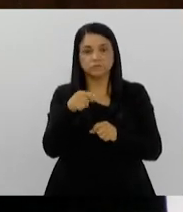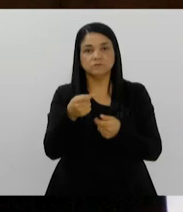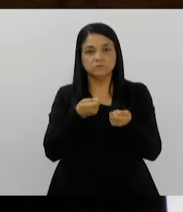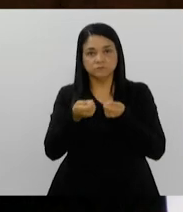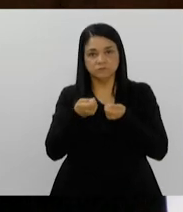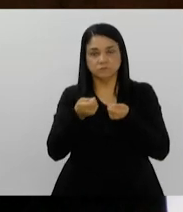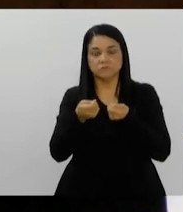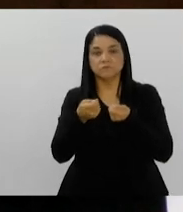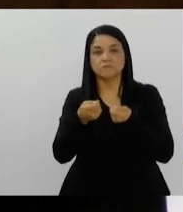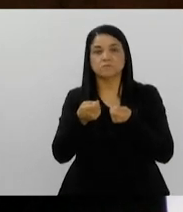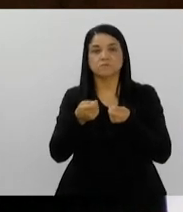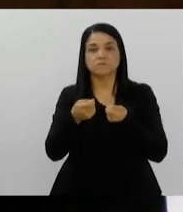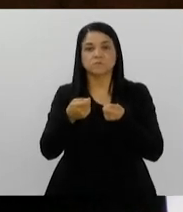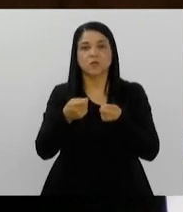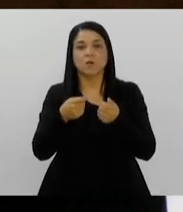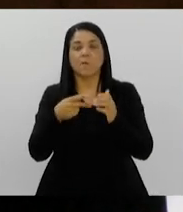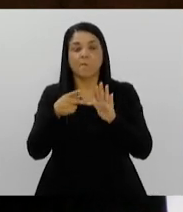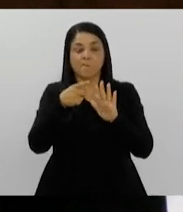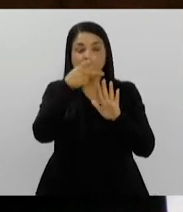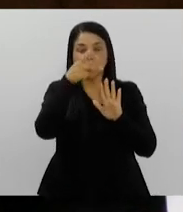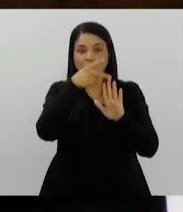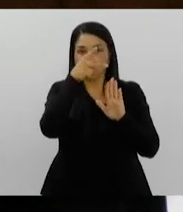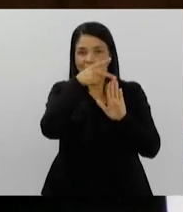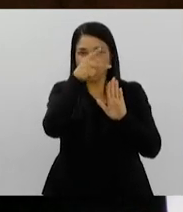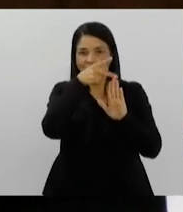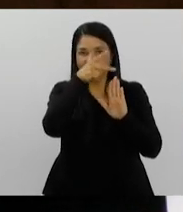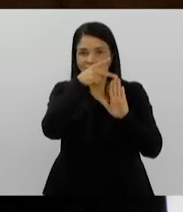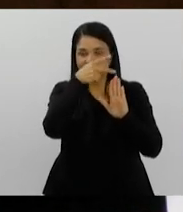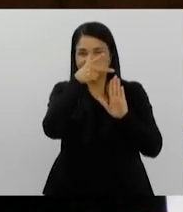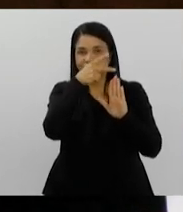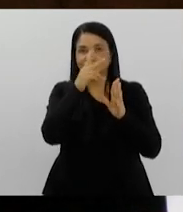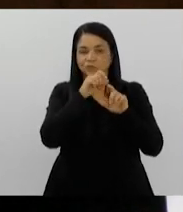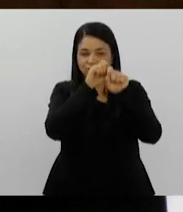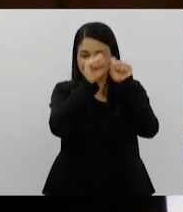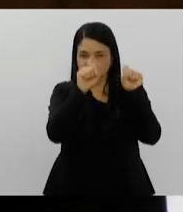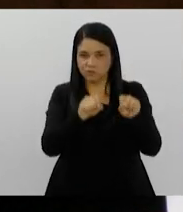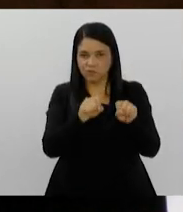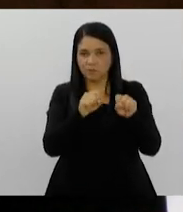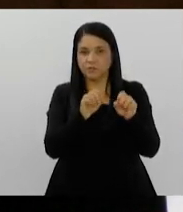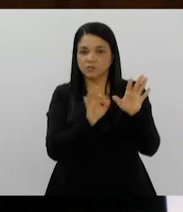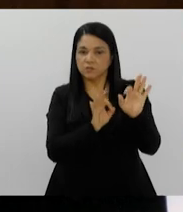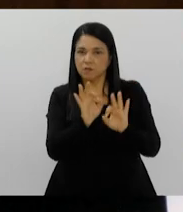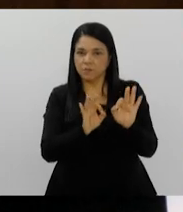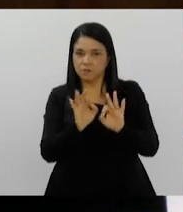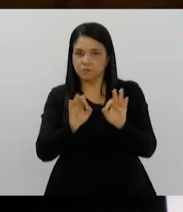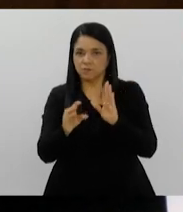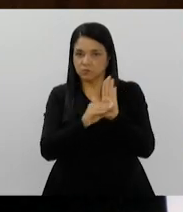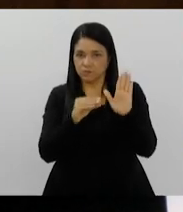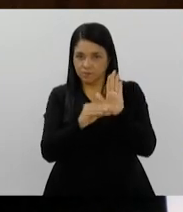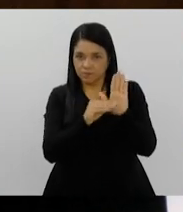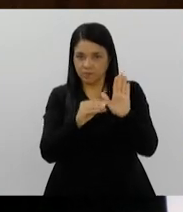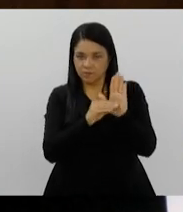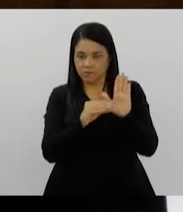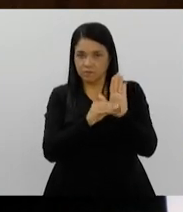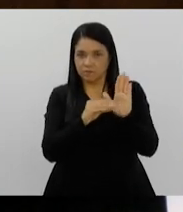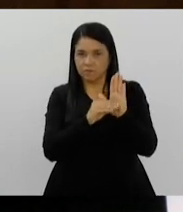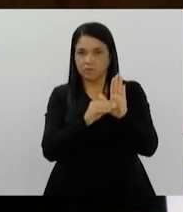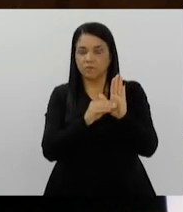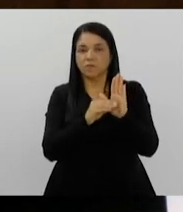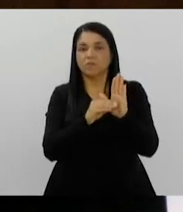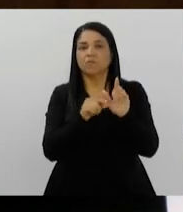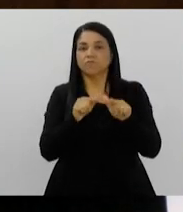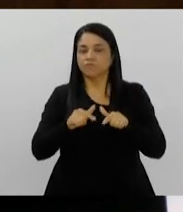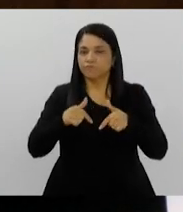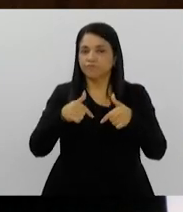se dará pelo protocolo do Sistema de Elaboração de Emendas, que deverá ser